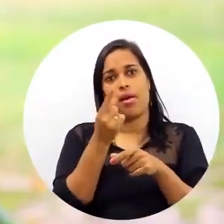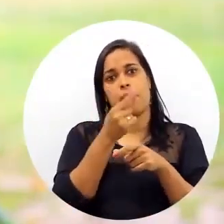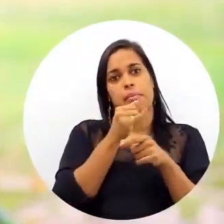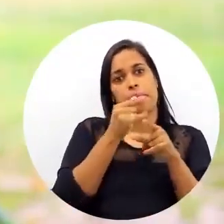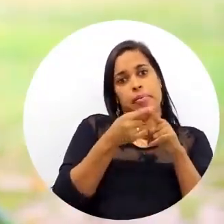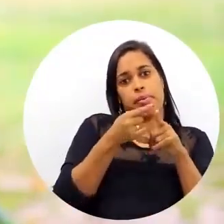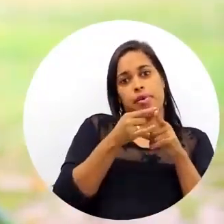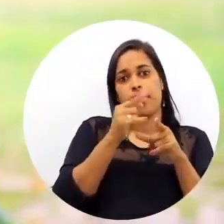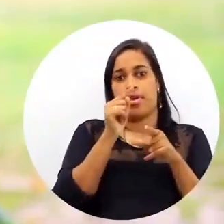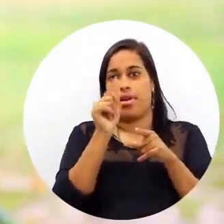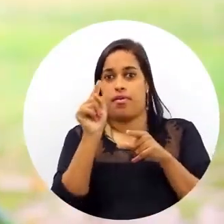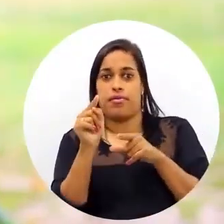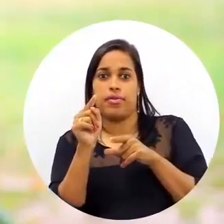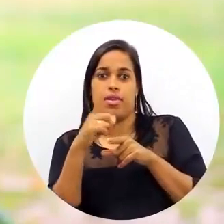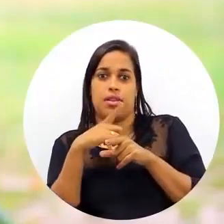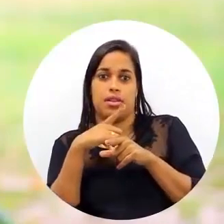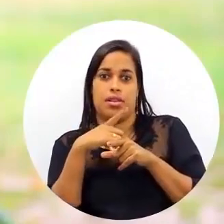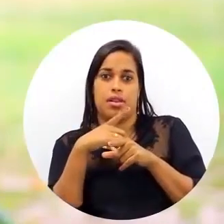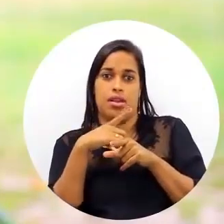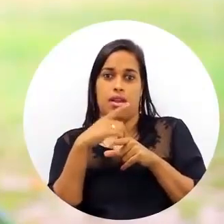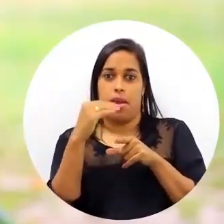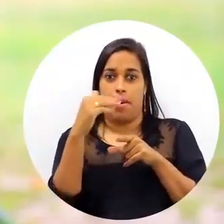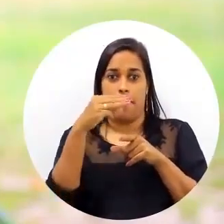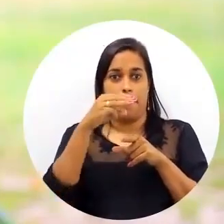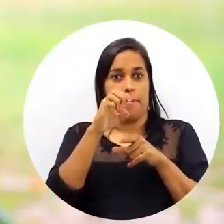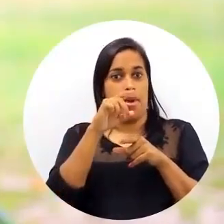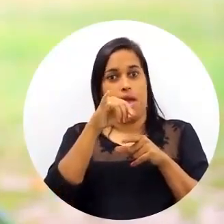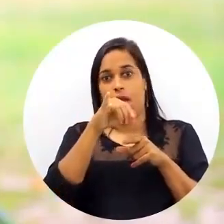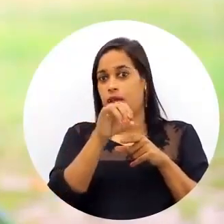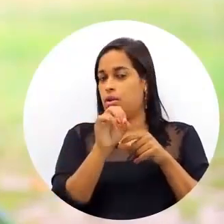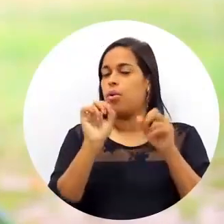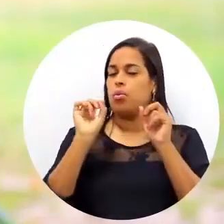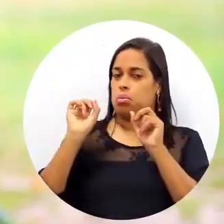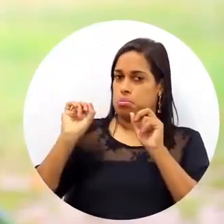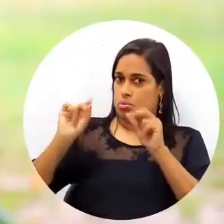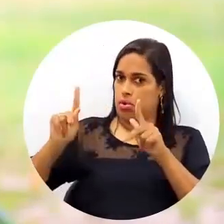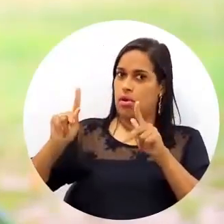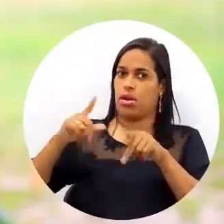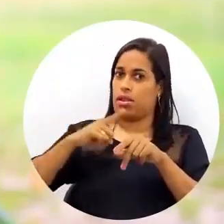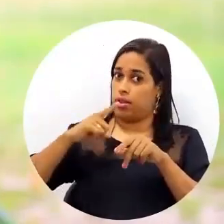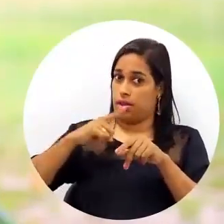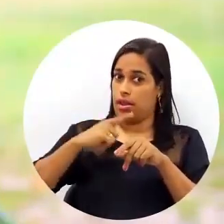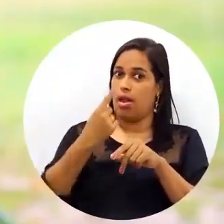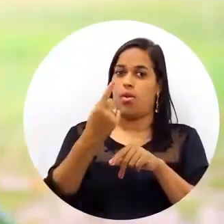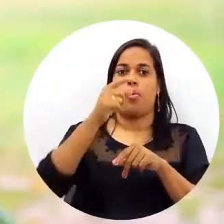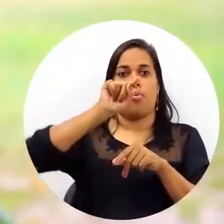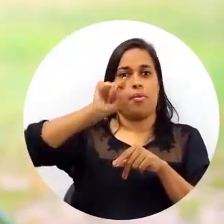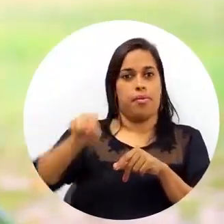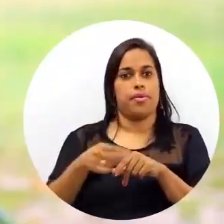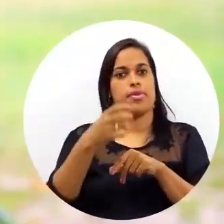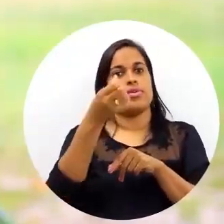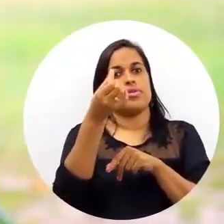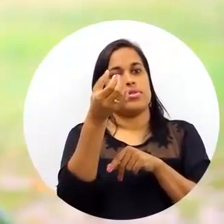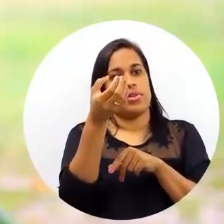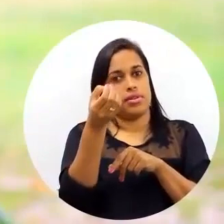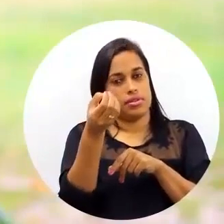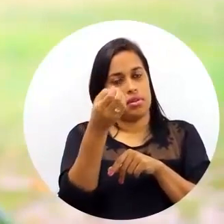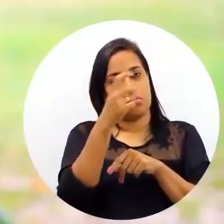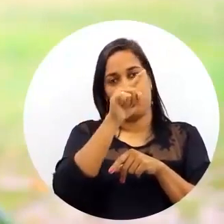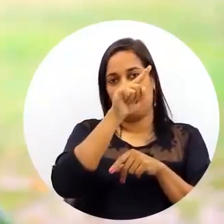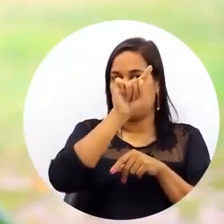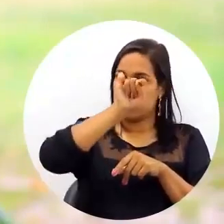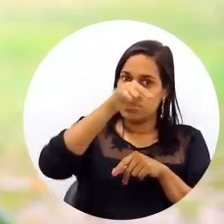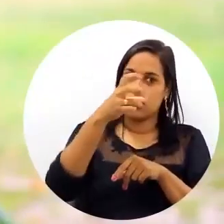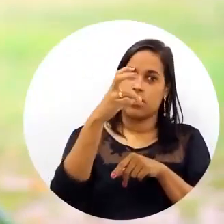a ouvir, de que, ah, fulano, beltrano, ele está em altura média, ok, ele tem essa